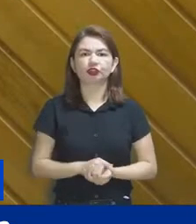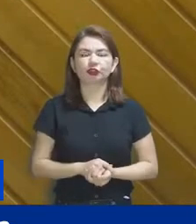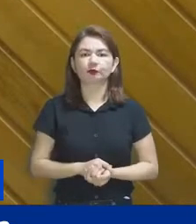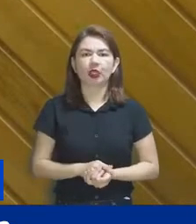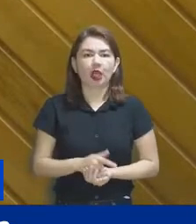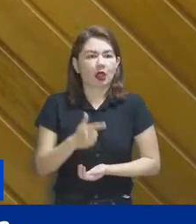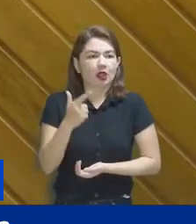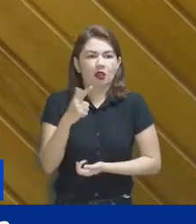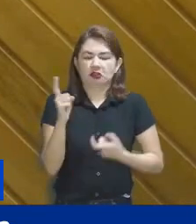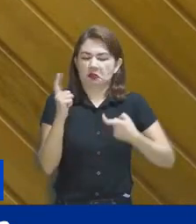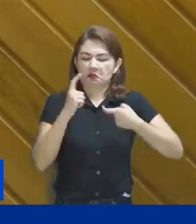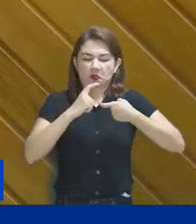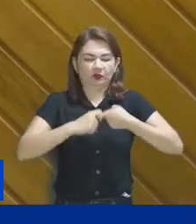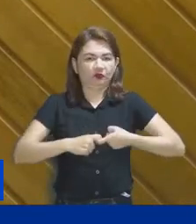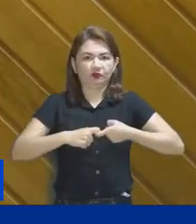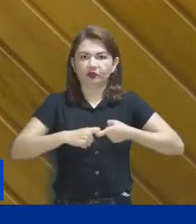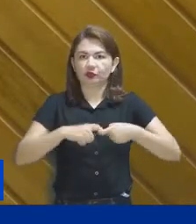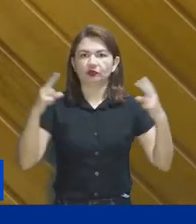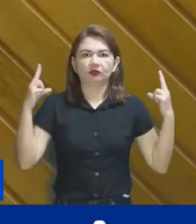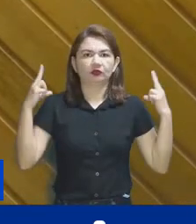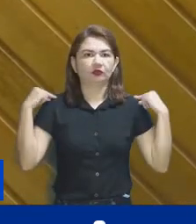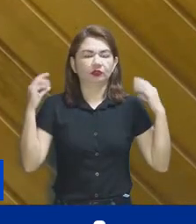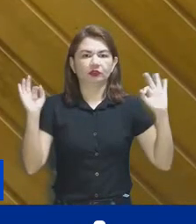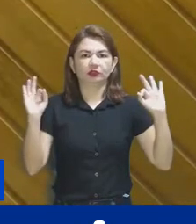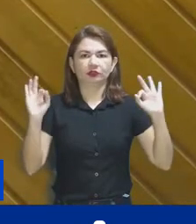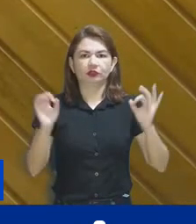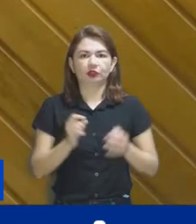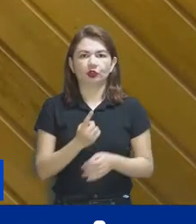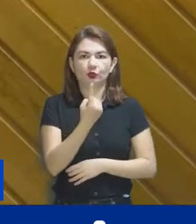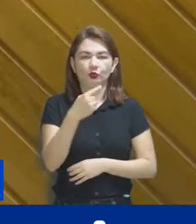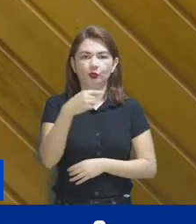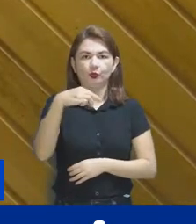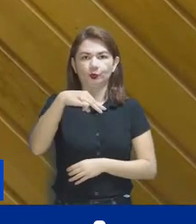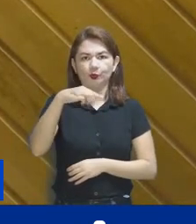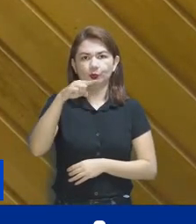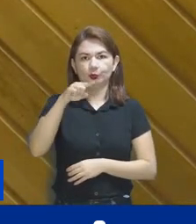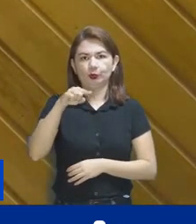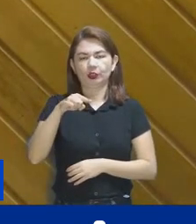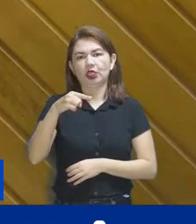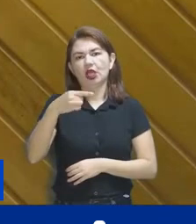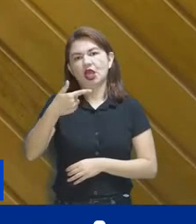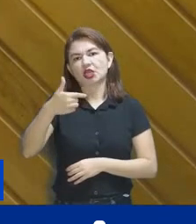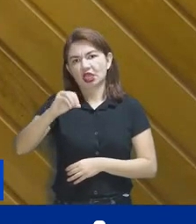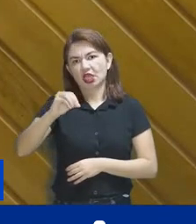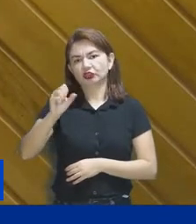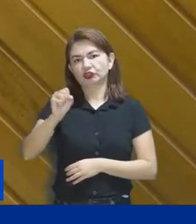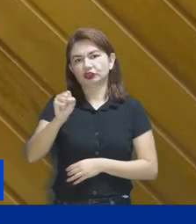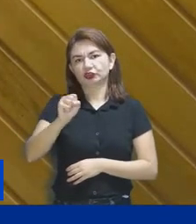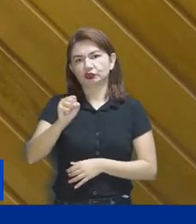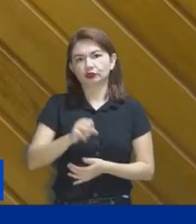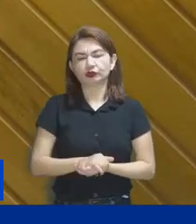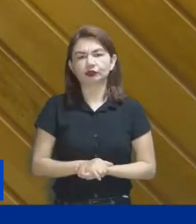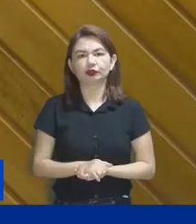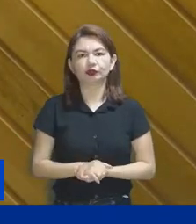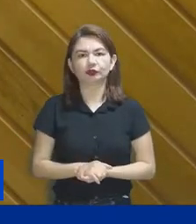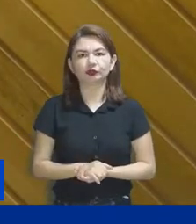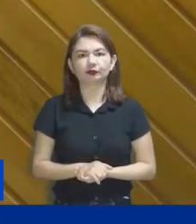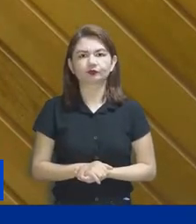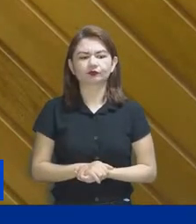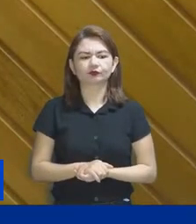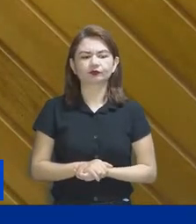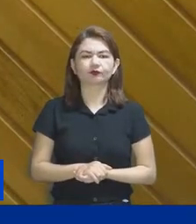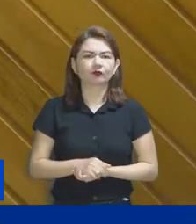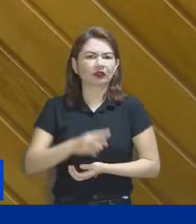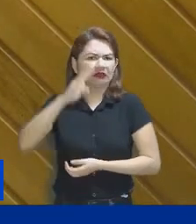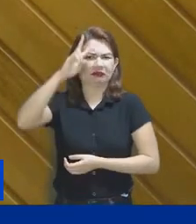com o motorista, Ao 1h10, o doutor Fábio, que não lembra o que o réu, João Diomedes, disse no curso